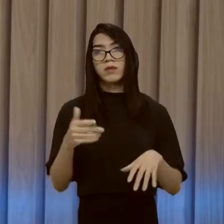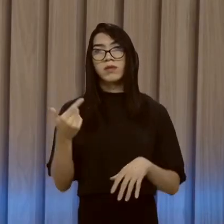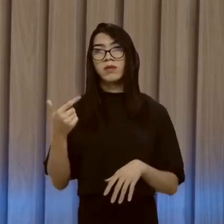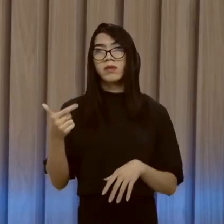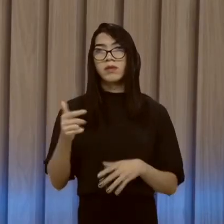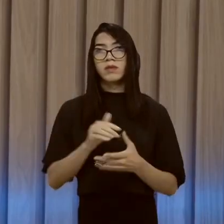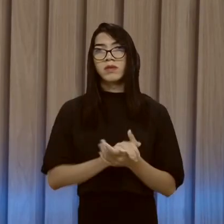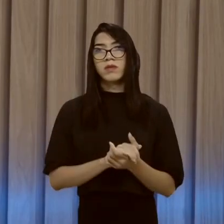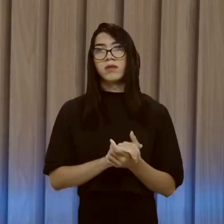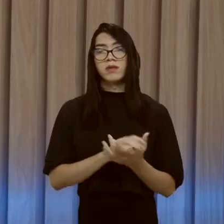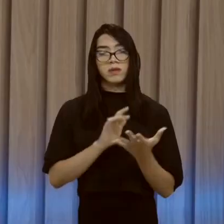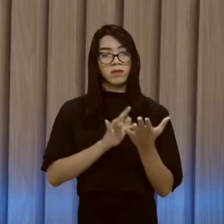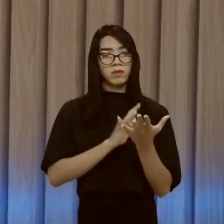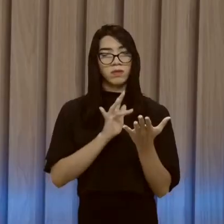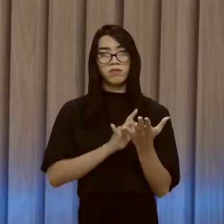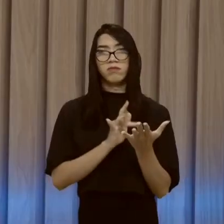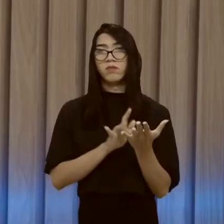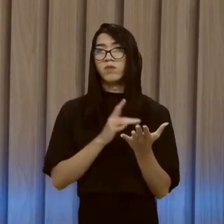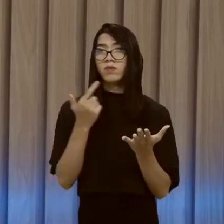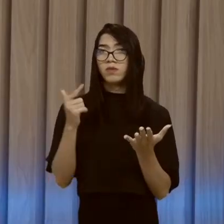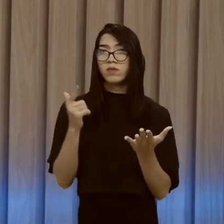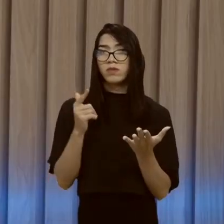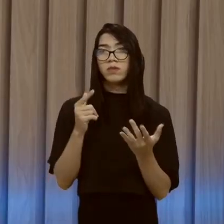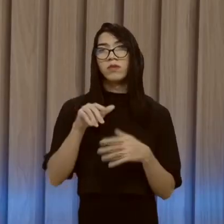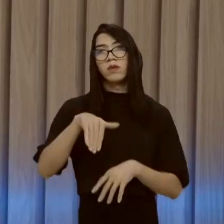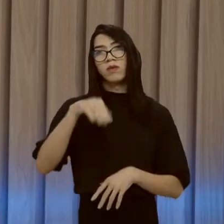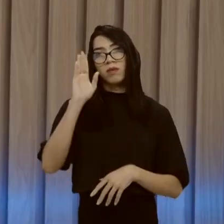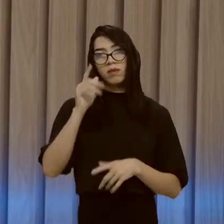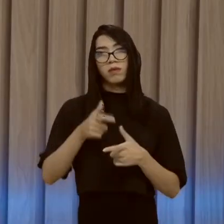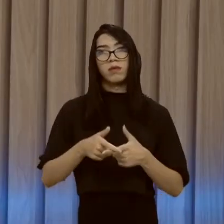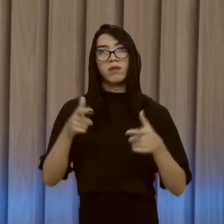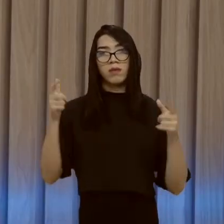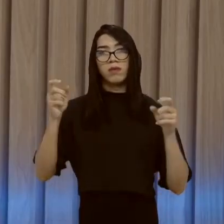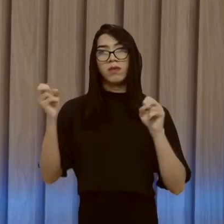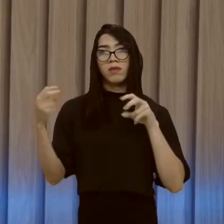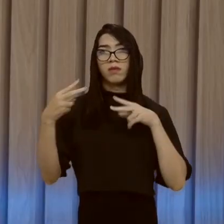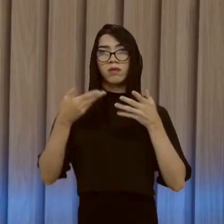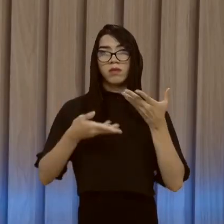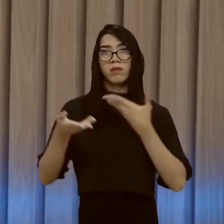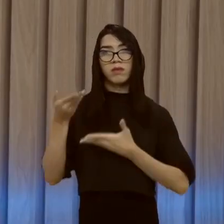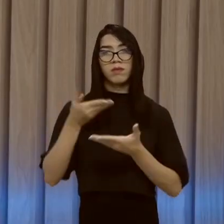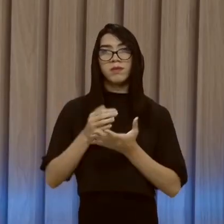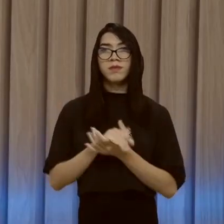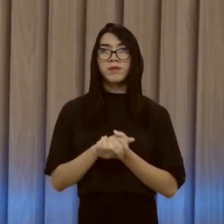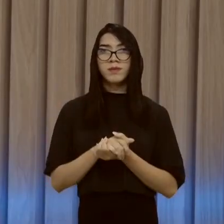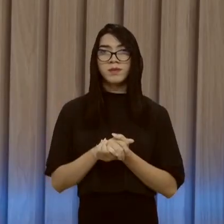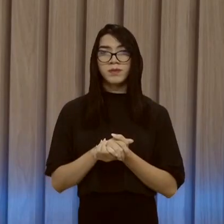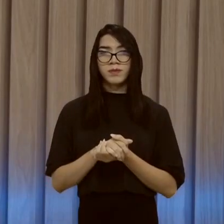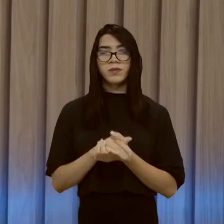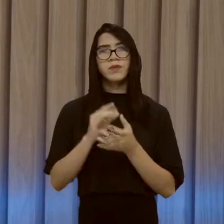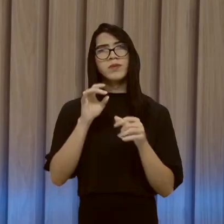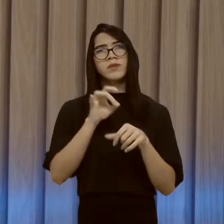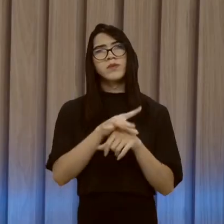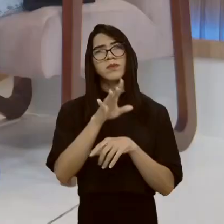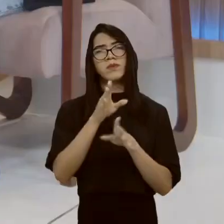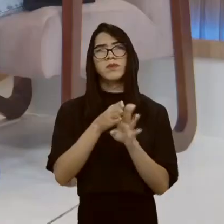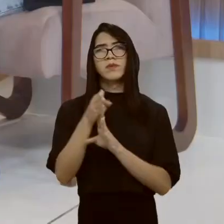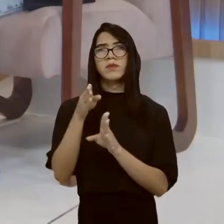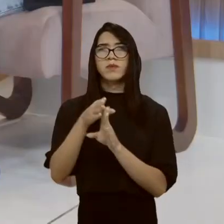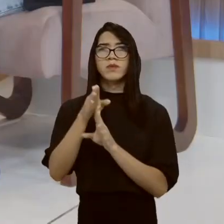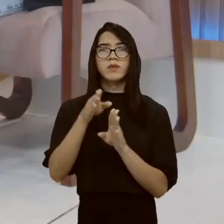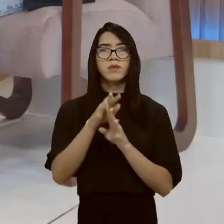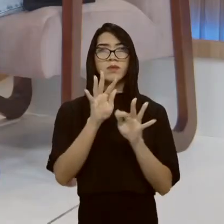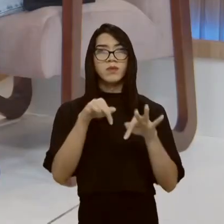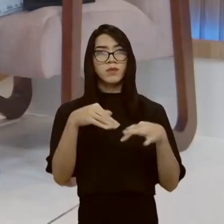esses estímulos, era mais aqui no olho a olho mesmo. E aí, qual seria a dica, Larissa, assim, para os pais? Porque, de